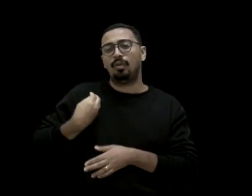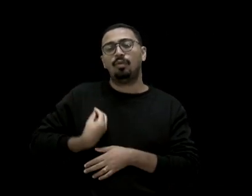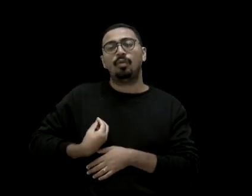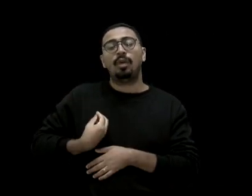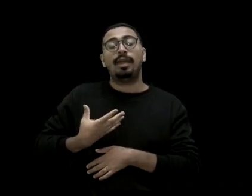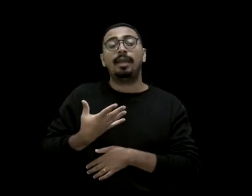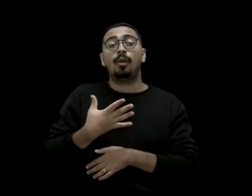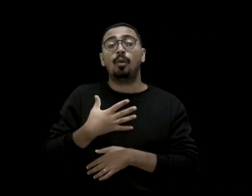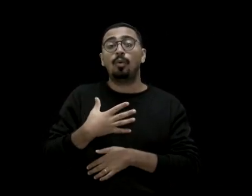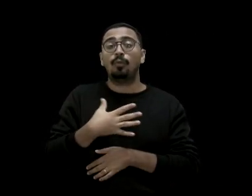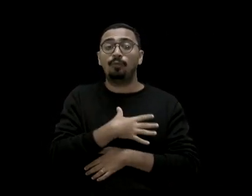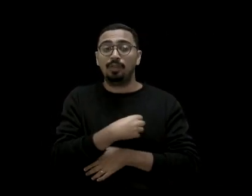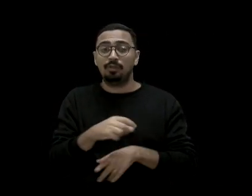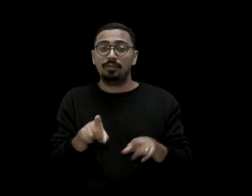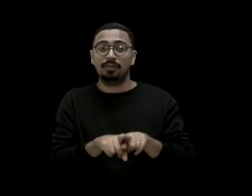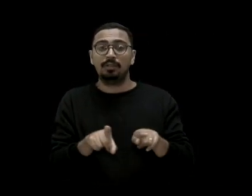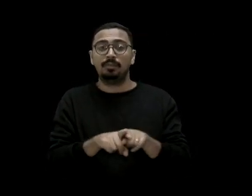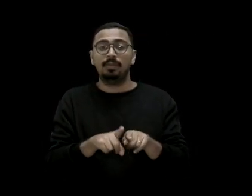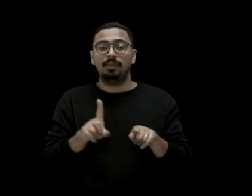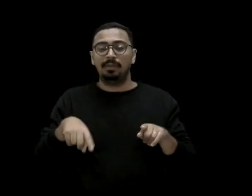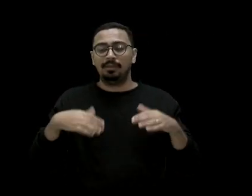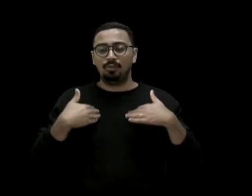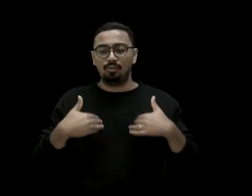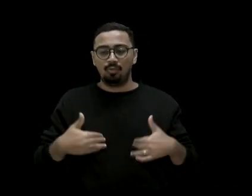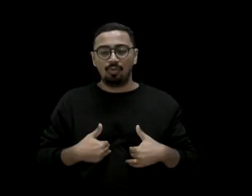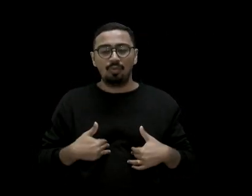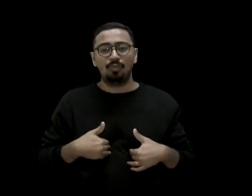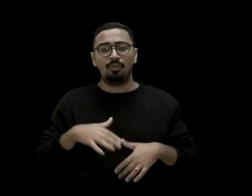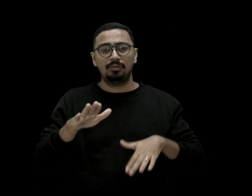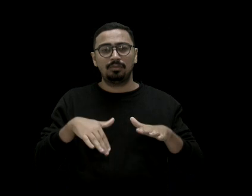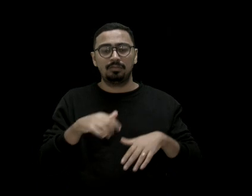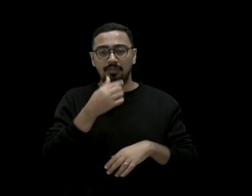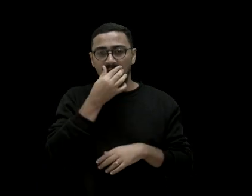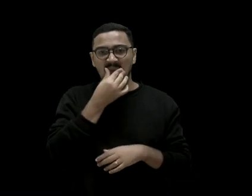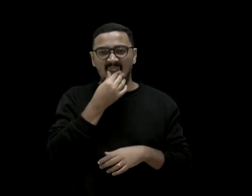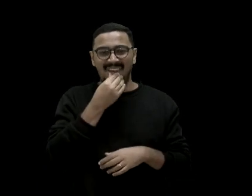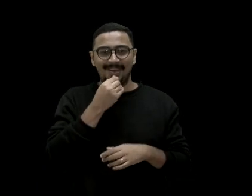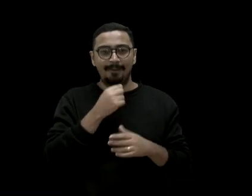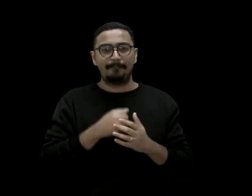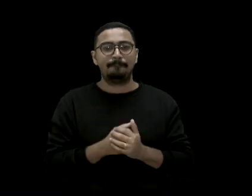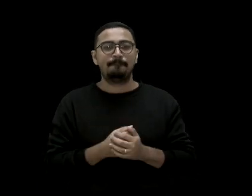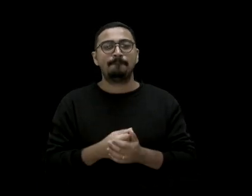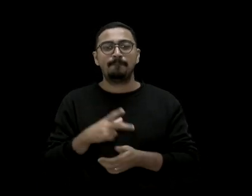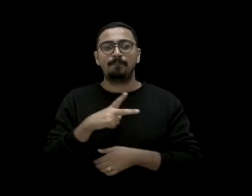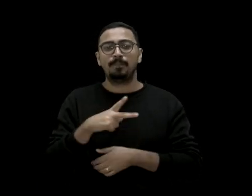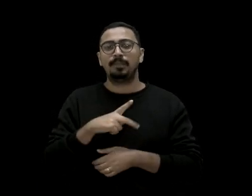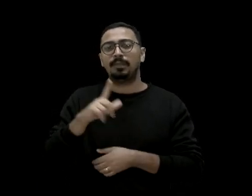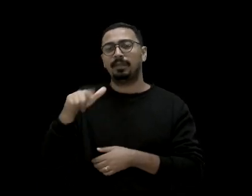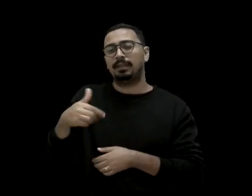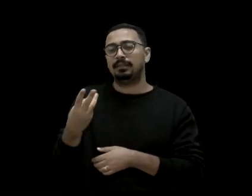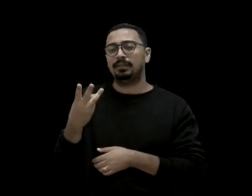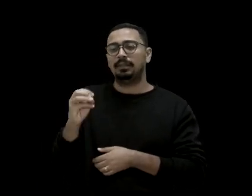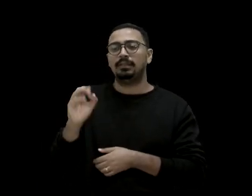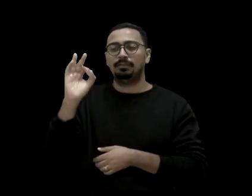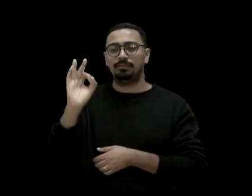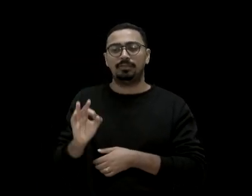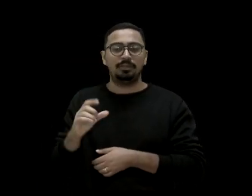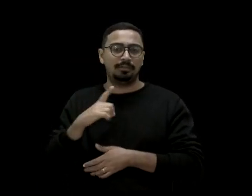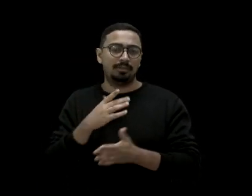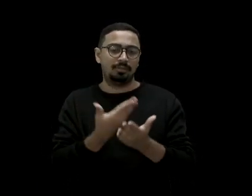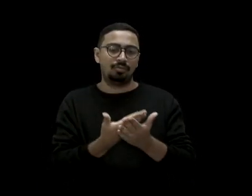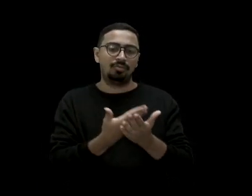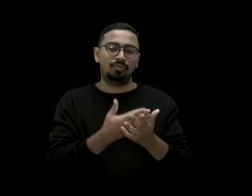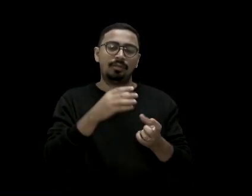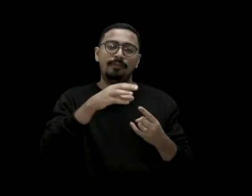e emocionais, muitas vezes irreversíveis. Na rede particular, o índice é de 30%, segundo o estudo da